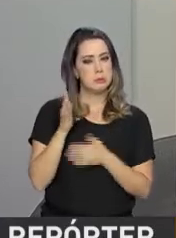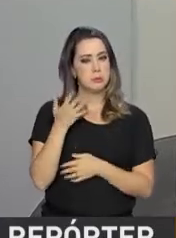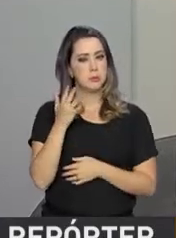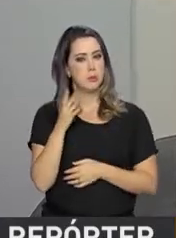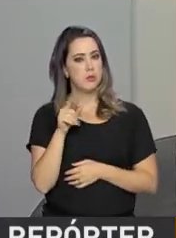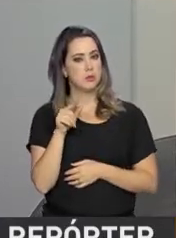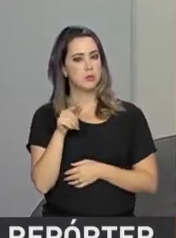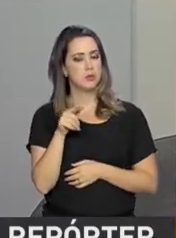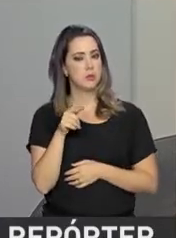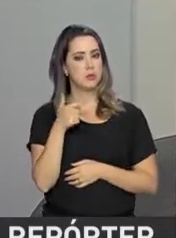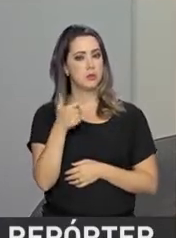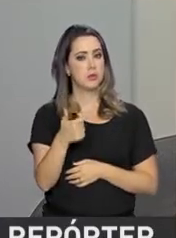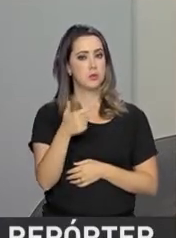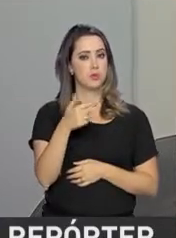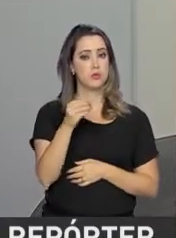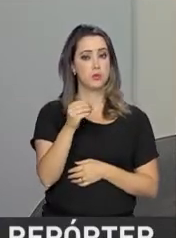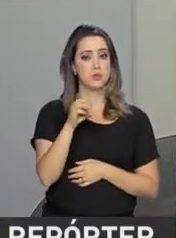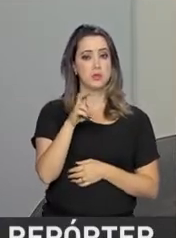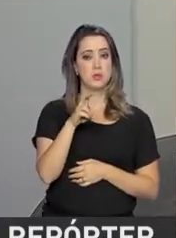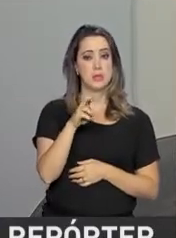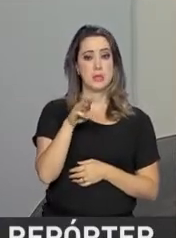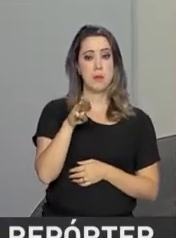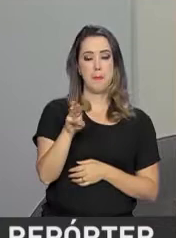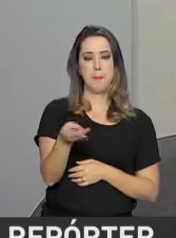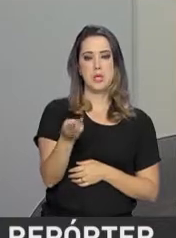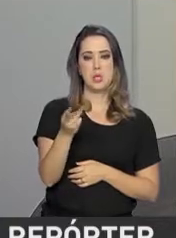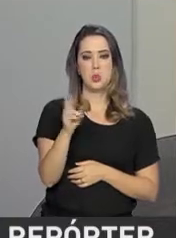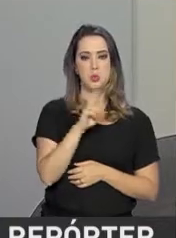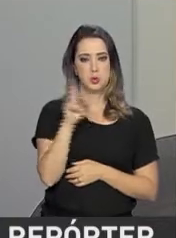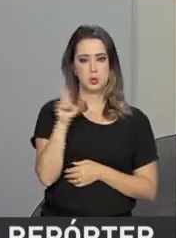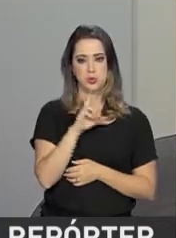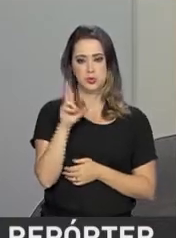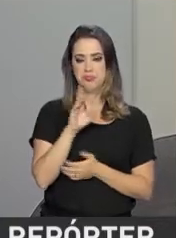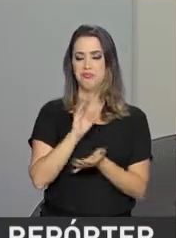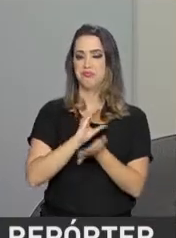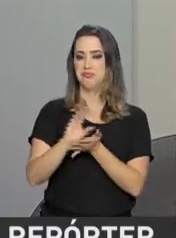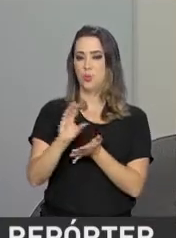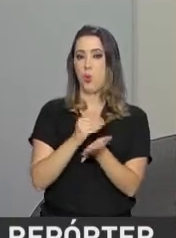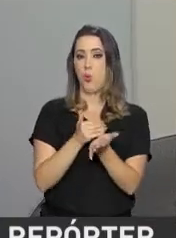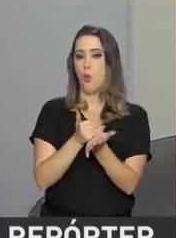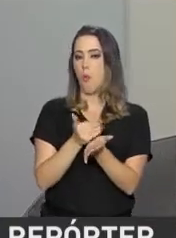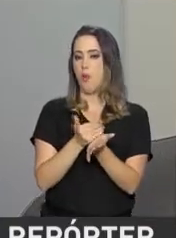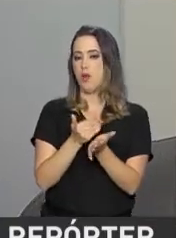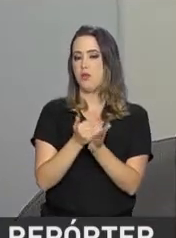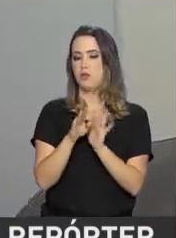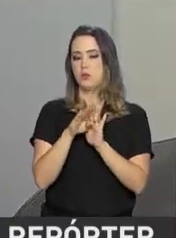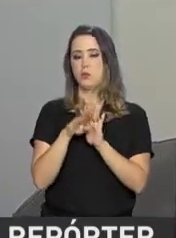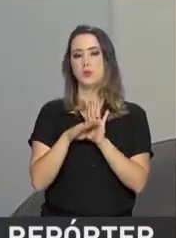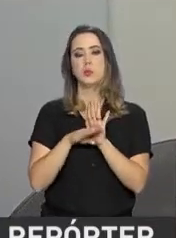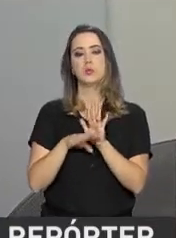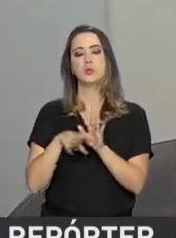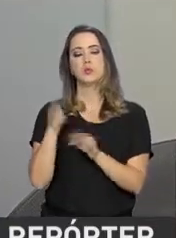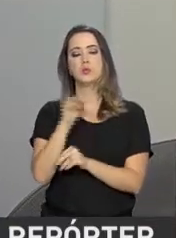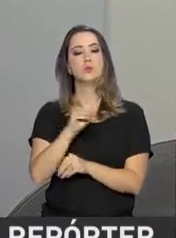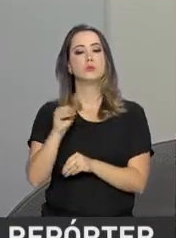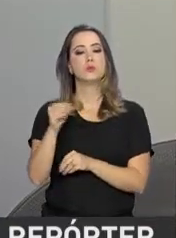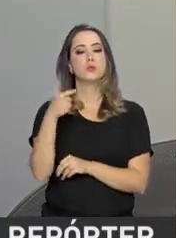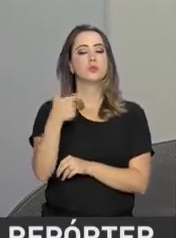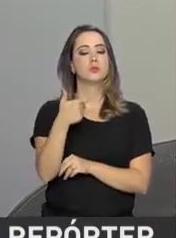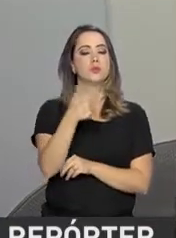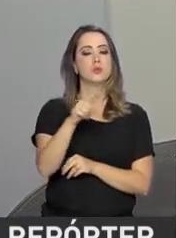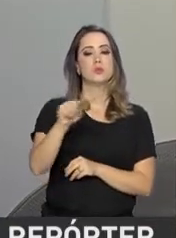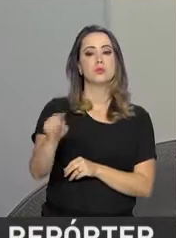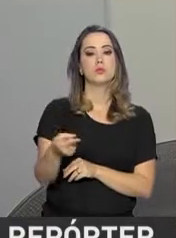de 200 205 milhões para a fase de indução nessa fase mas não atender 22 mil escolas